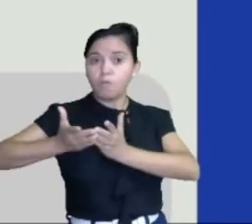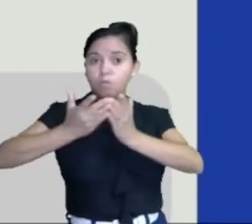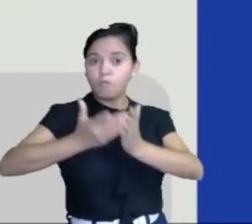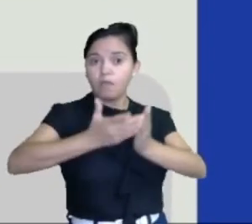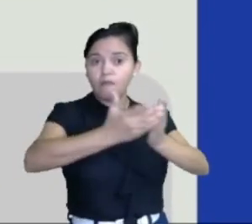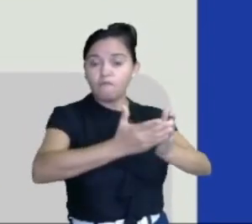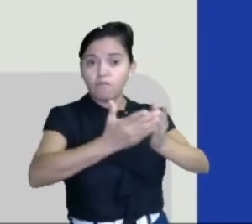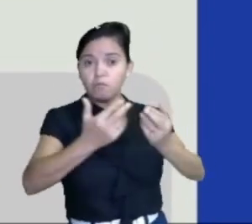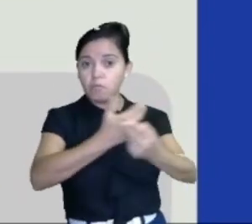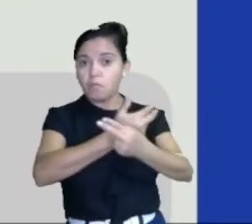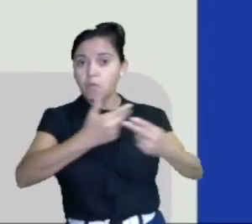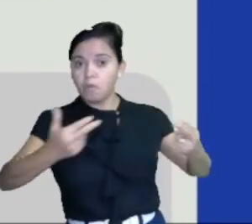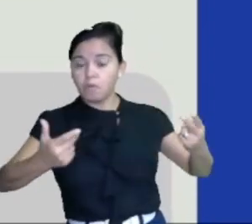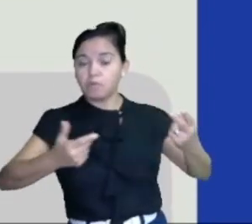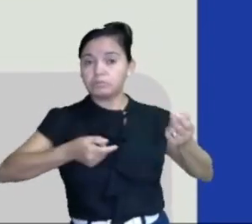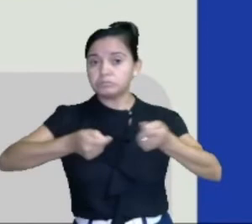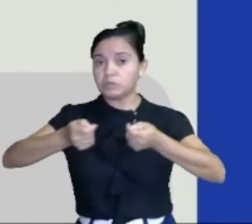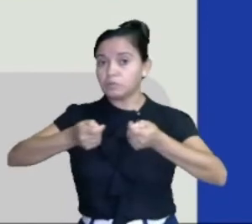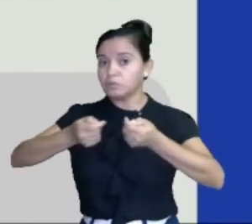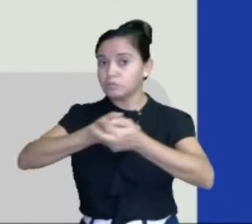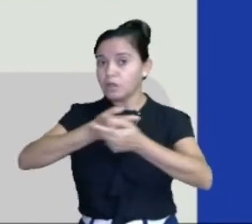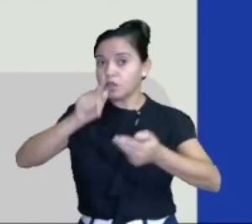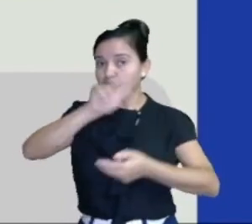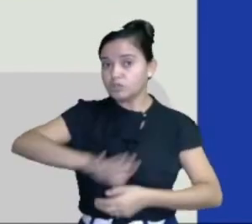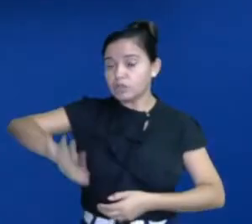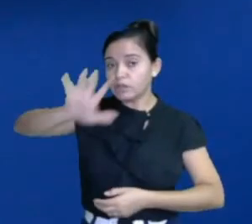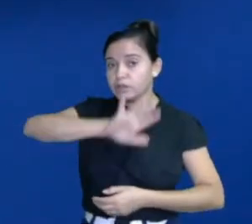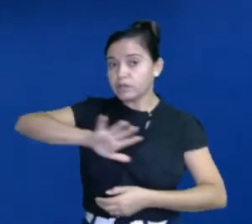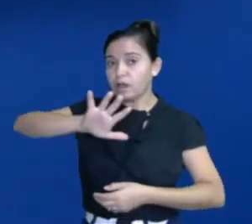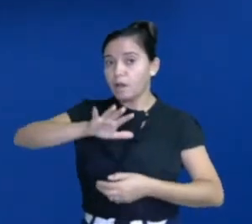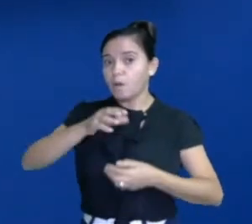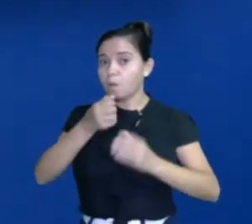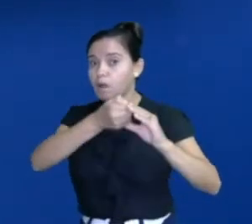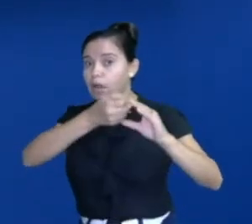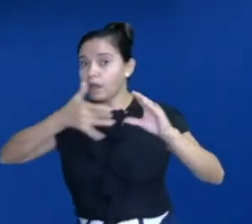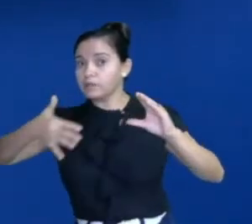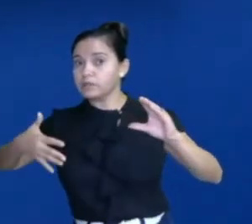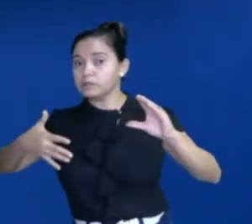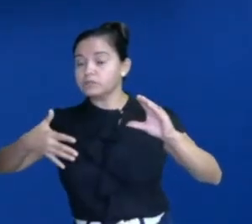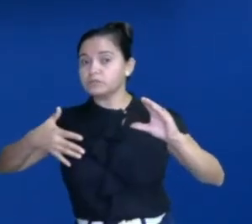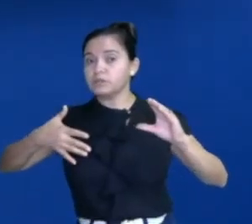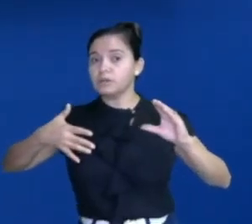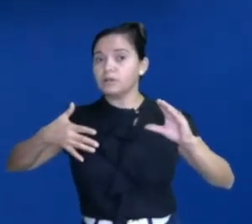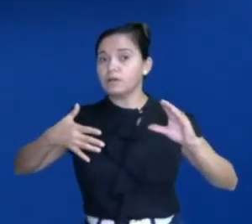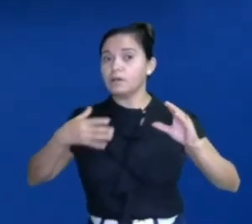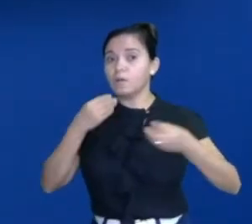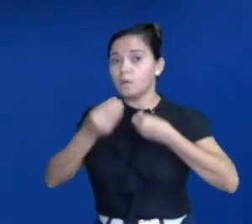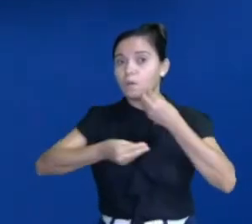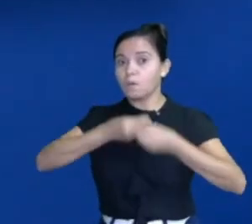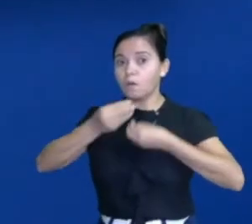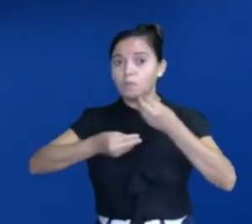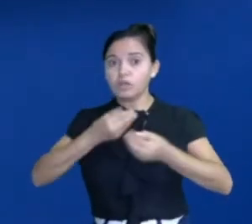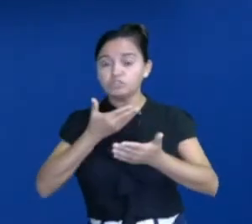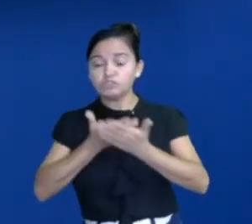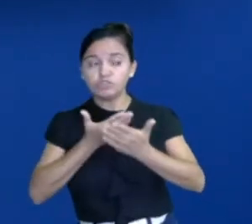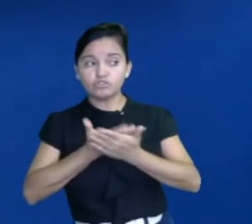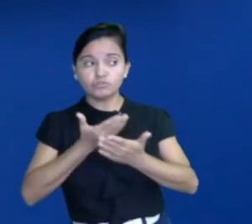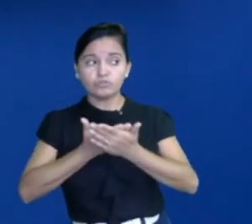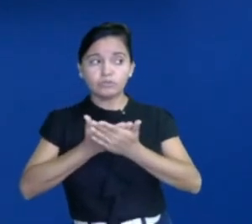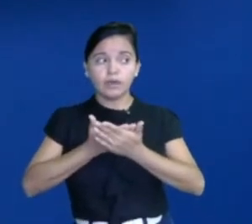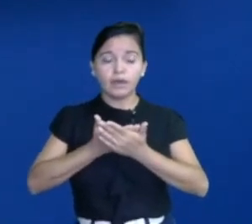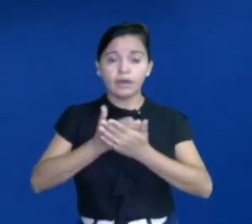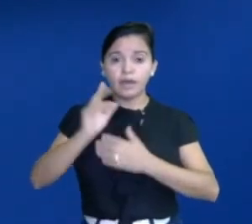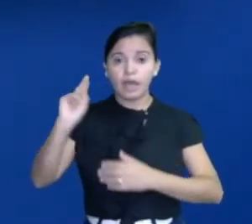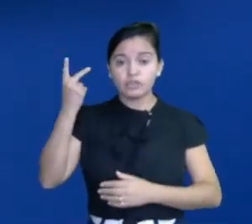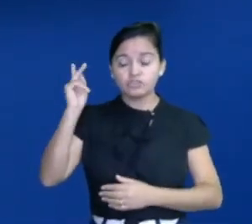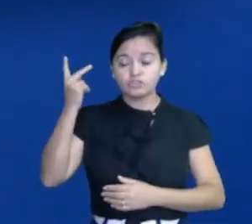no plano, em uma visão mais geral, o que vai caracterizar A nossa forma de estudar a